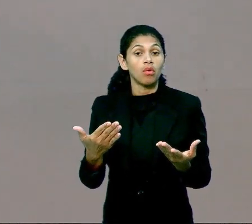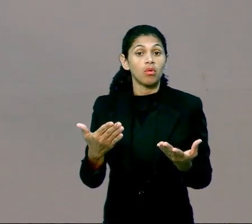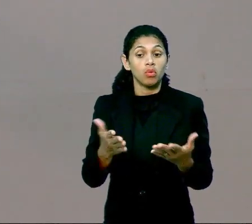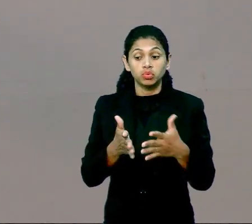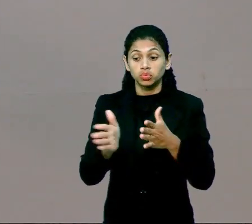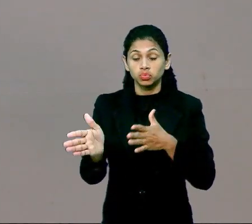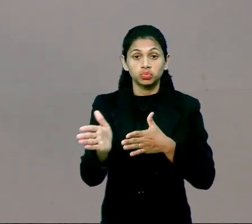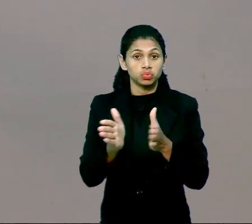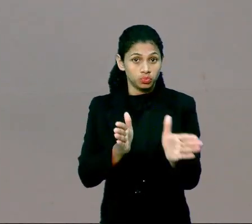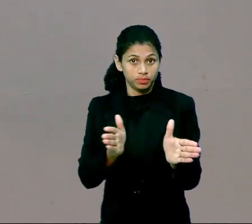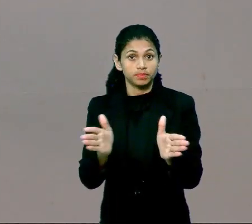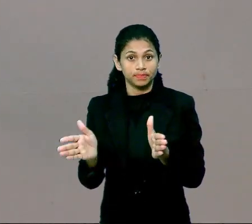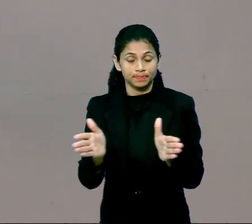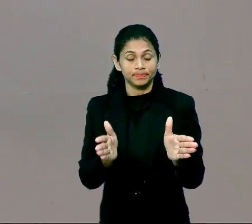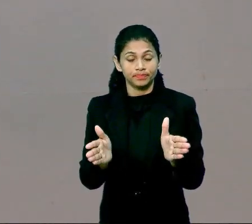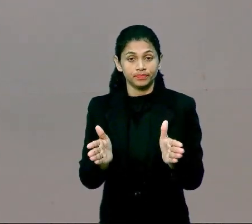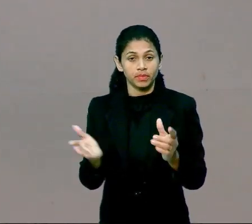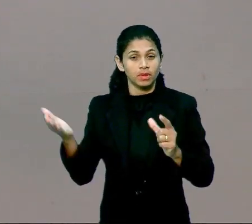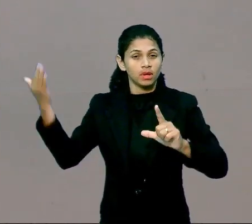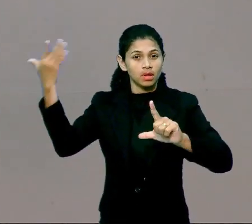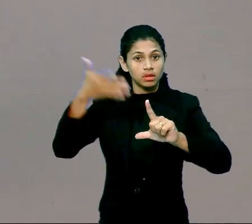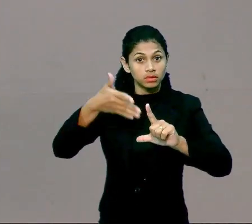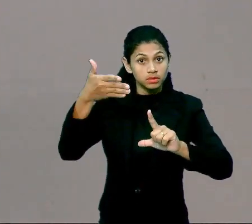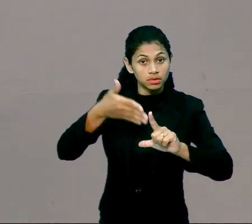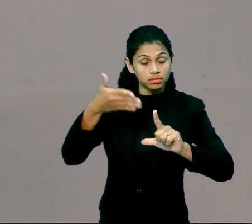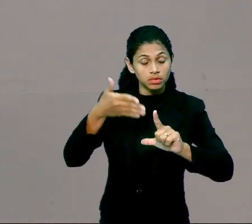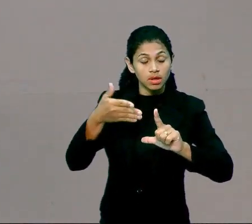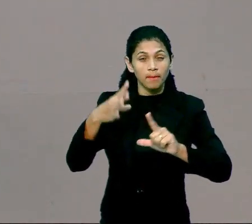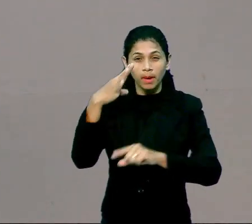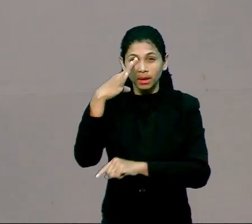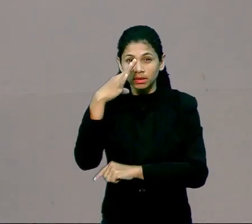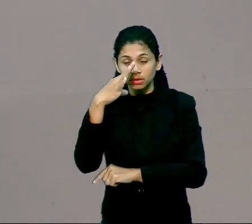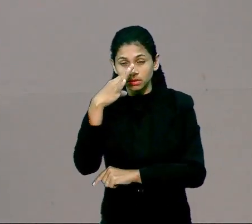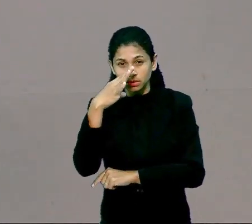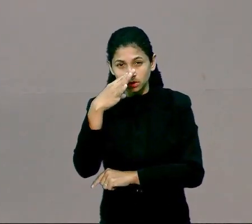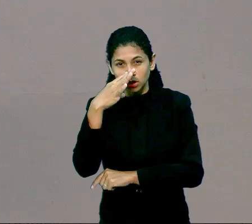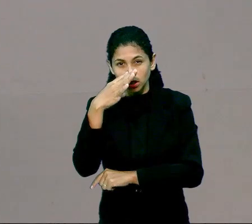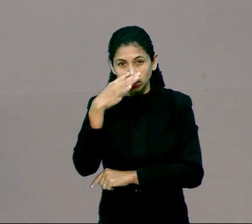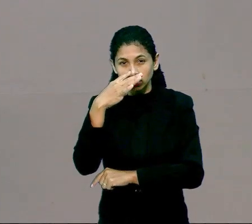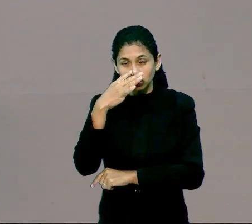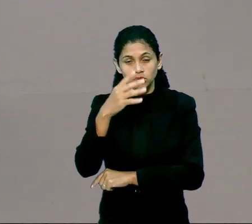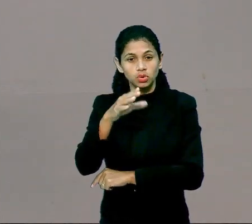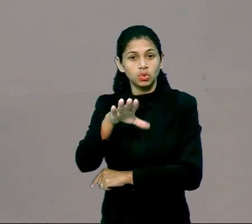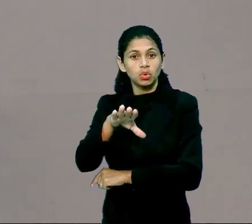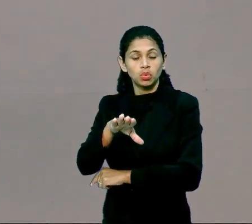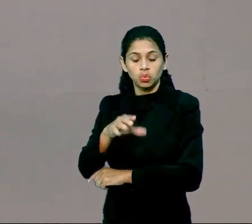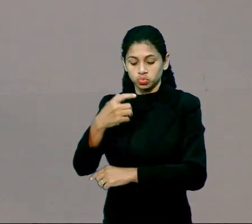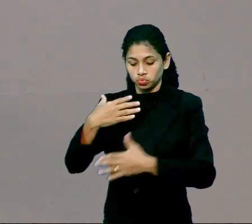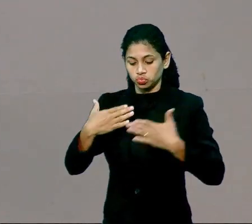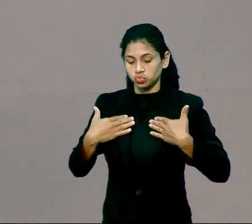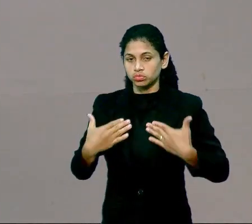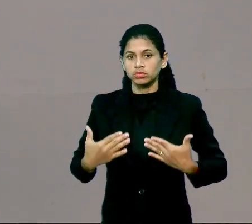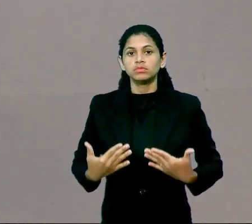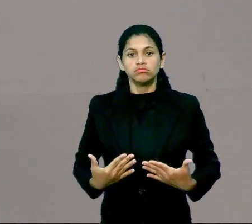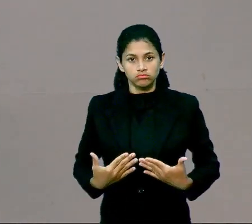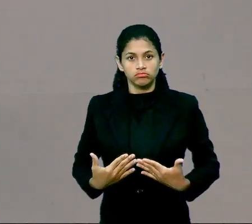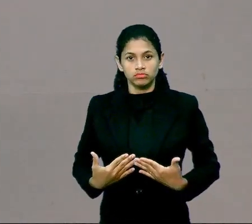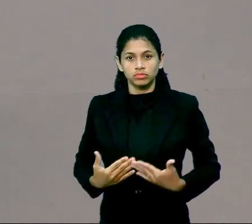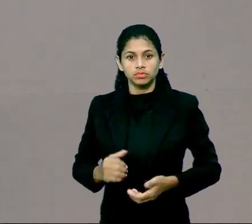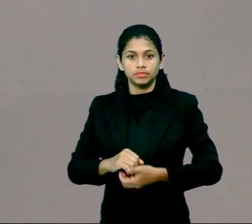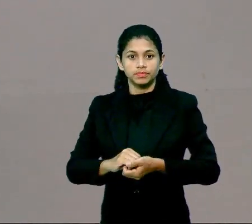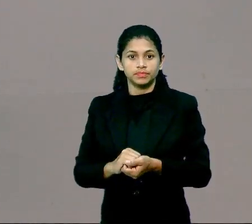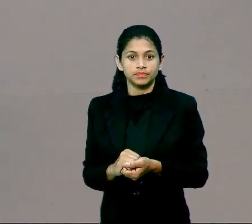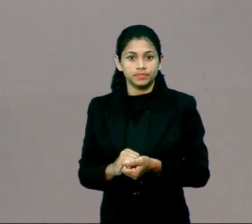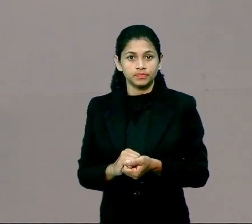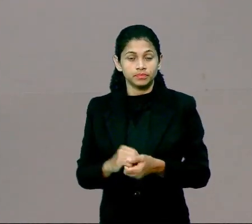lembra, acessa a plataforma que você vai relembrar da questão do biotipo, né, que tem esse direcionamento no caso do endomorfo,